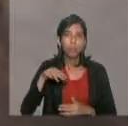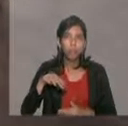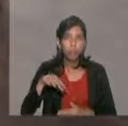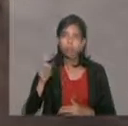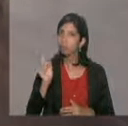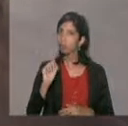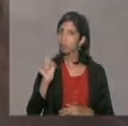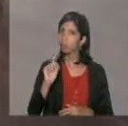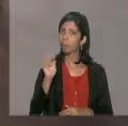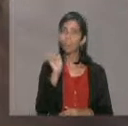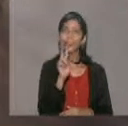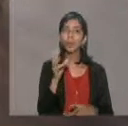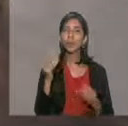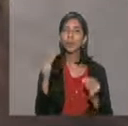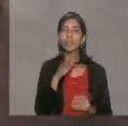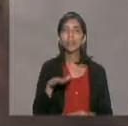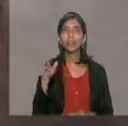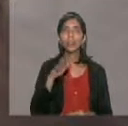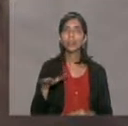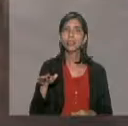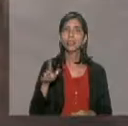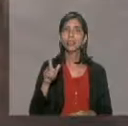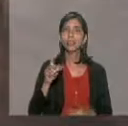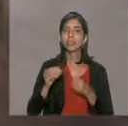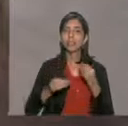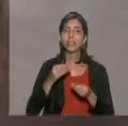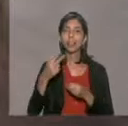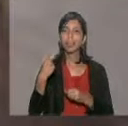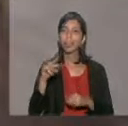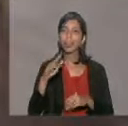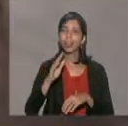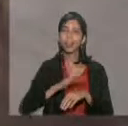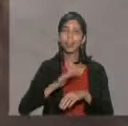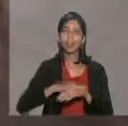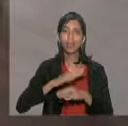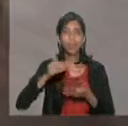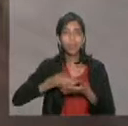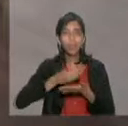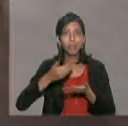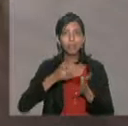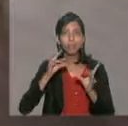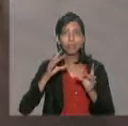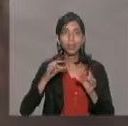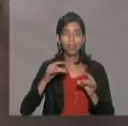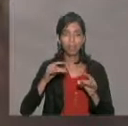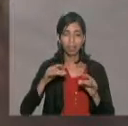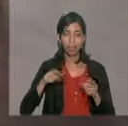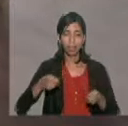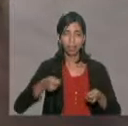de gag? Esse reflexo é o mesmo que a gente tem de ânsia de vômito quando a gente coloca o